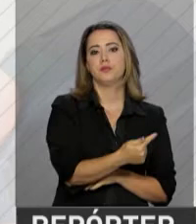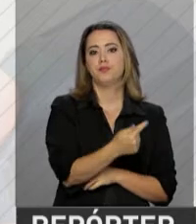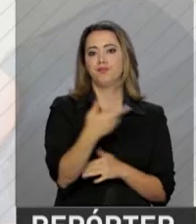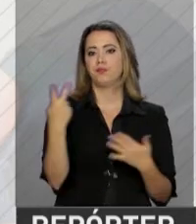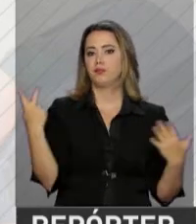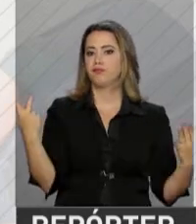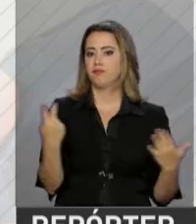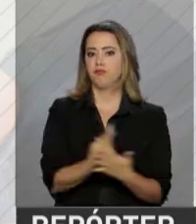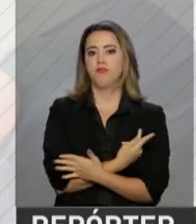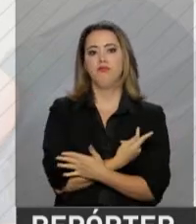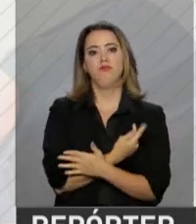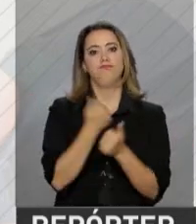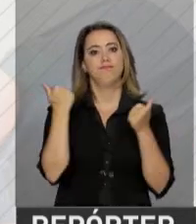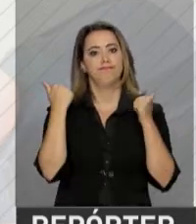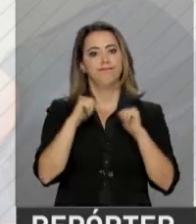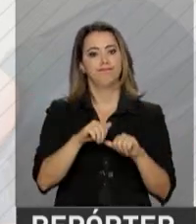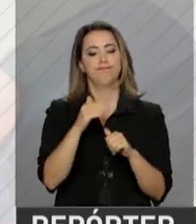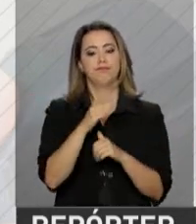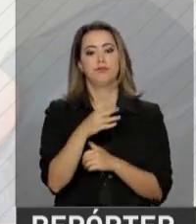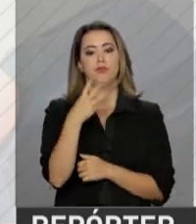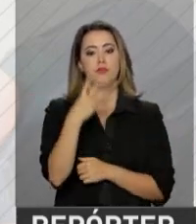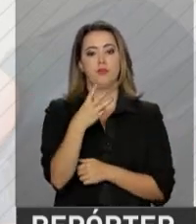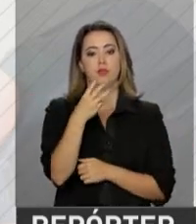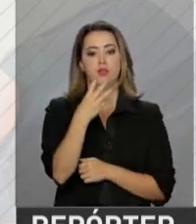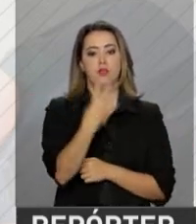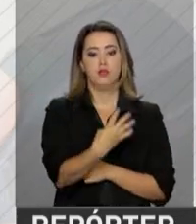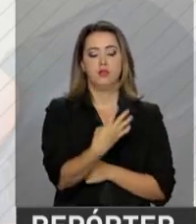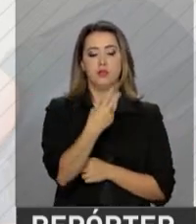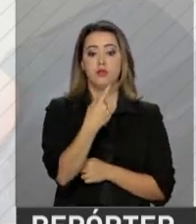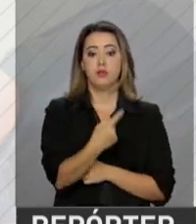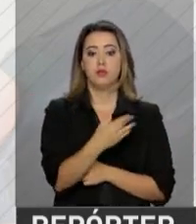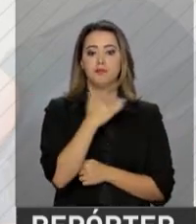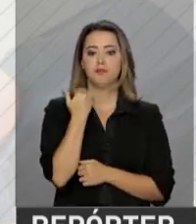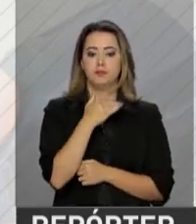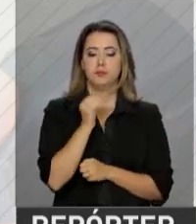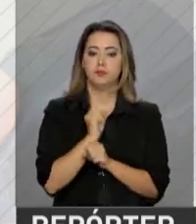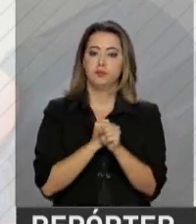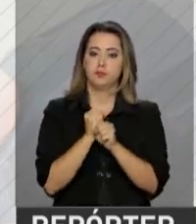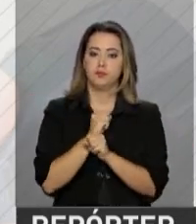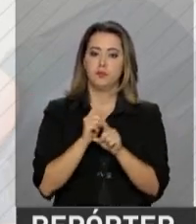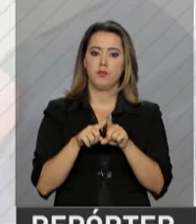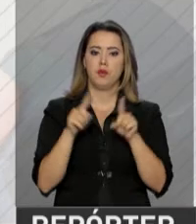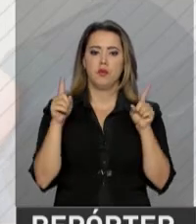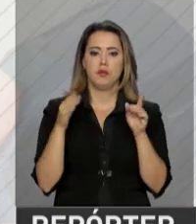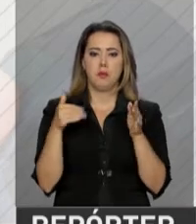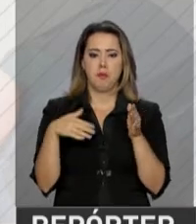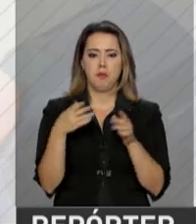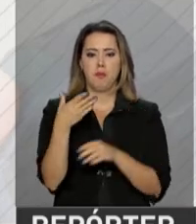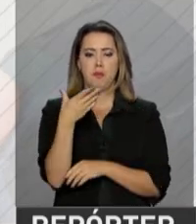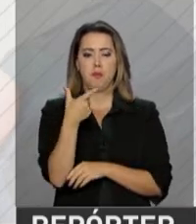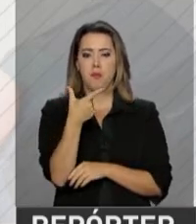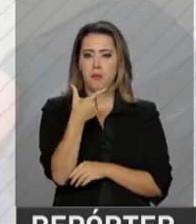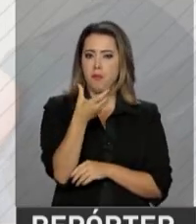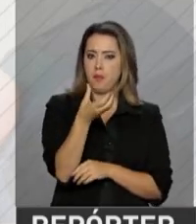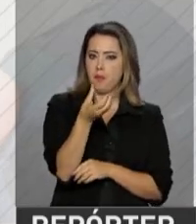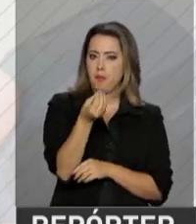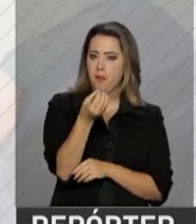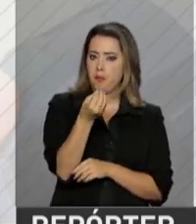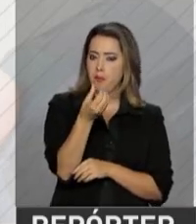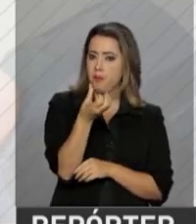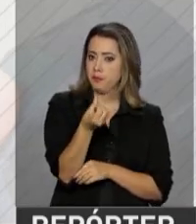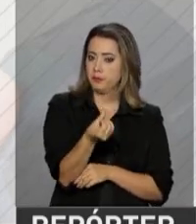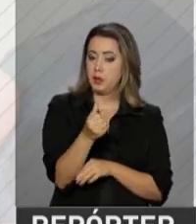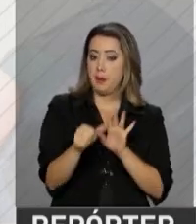997 acidentes e 341 mortes por ano já entre o fim de 2006 quando ocorreu